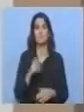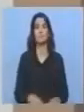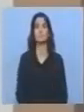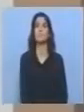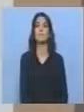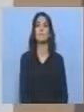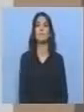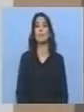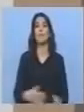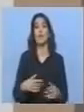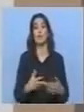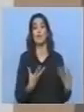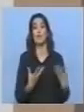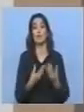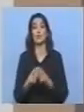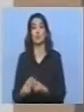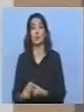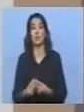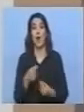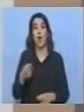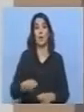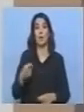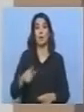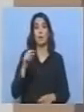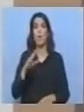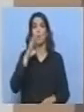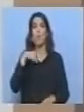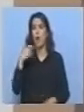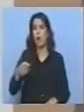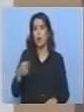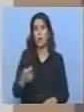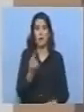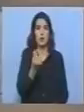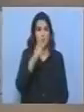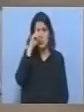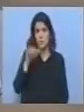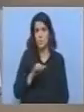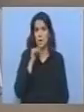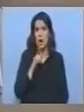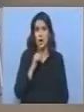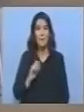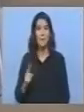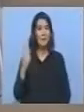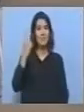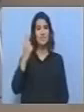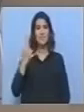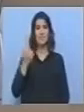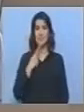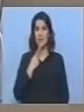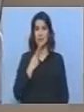do arrendamento, arrastaram o custo dos quartos para valores insuportáveis que, pela primeira vez, desde o 25 de Abril,